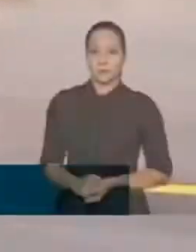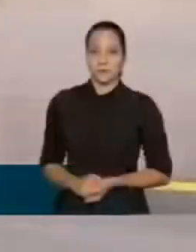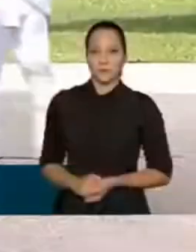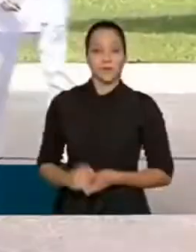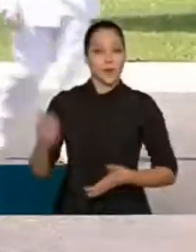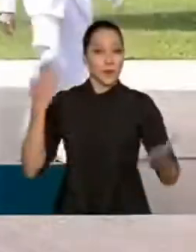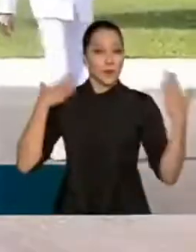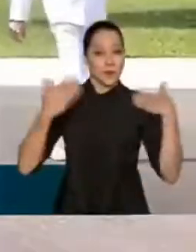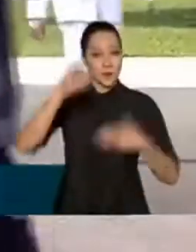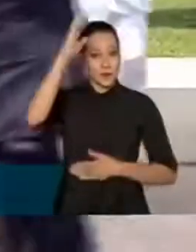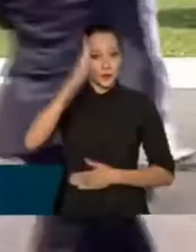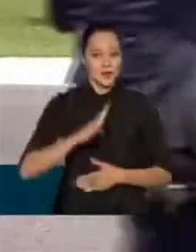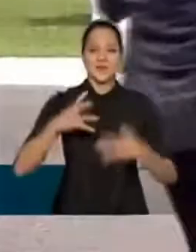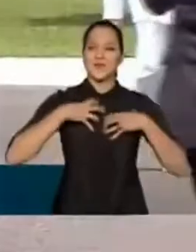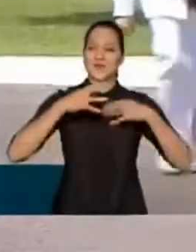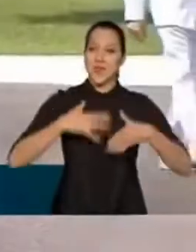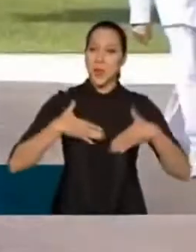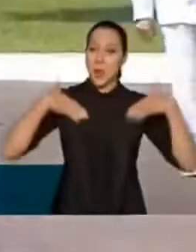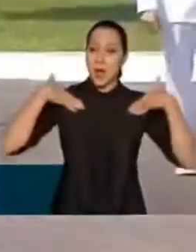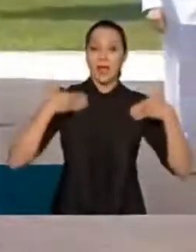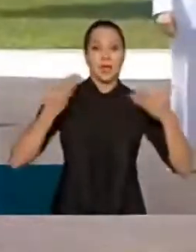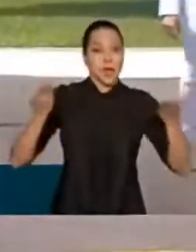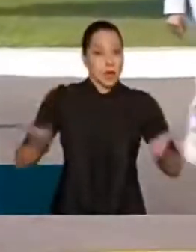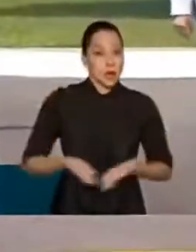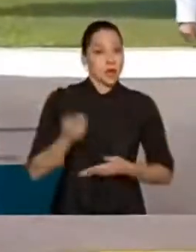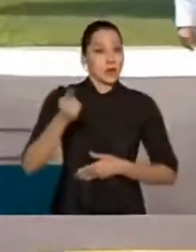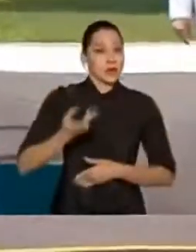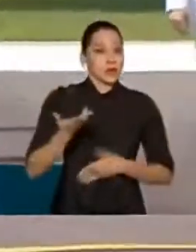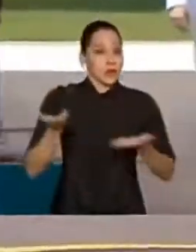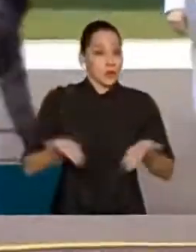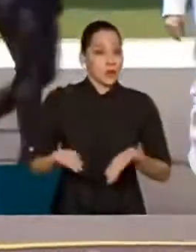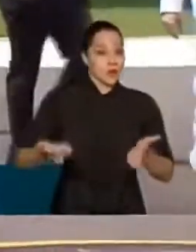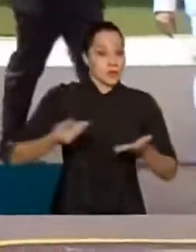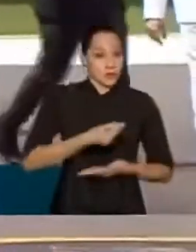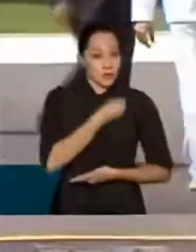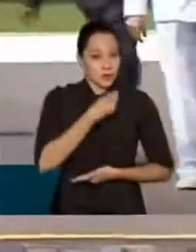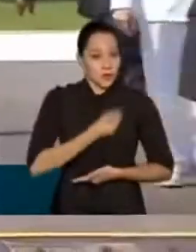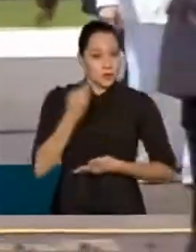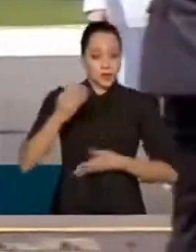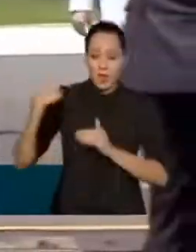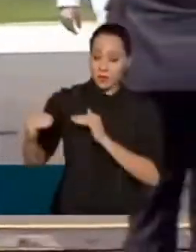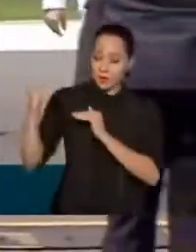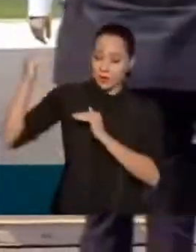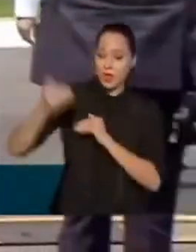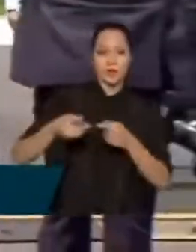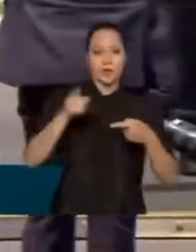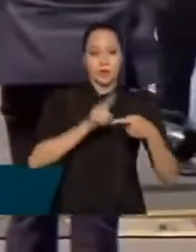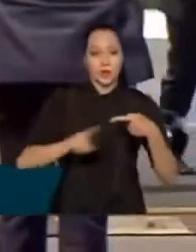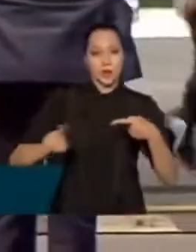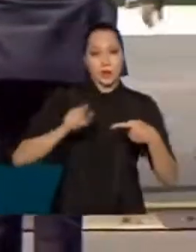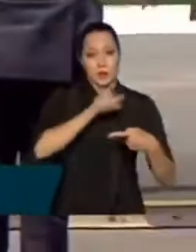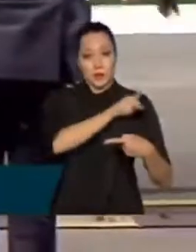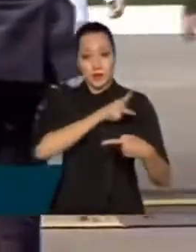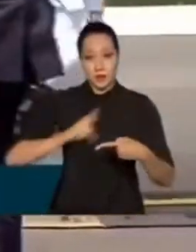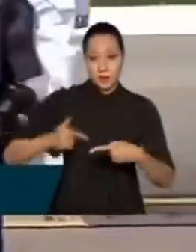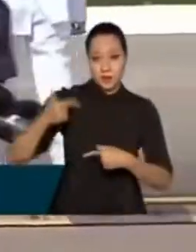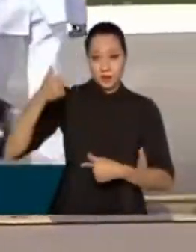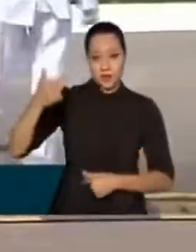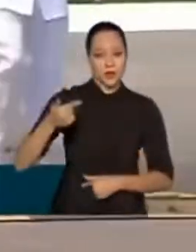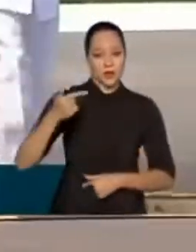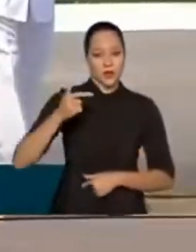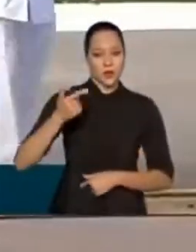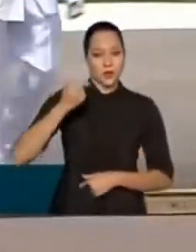Marinha do Brasil sente-se honrada em registrar as presenças das seguintes autoridades. Vice-presidente da